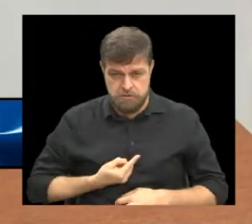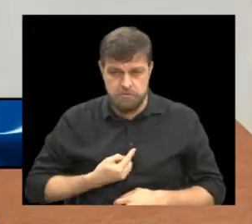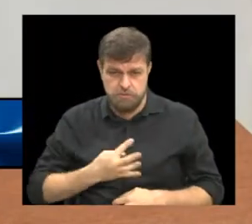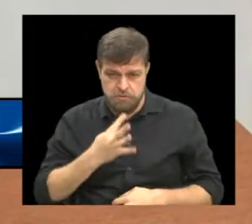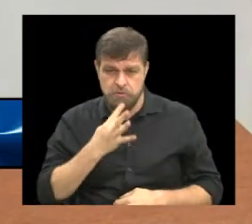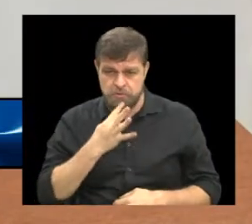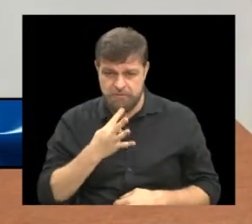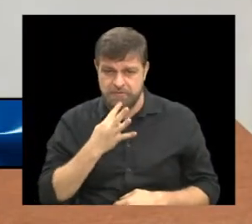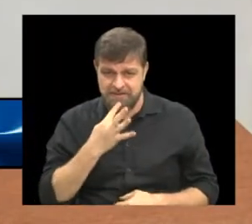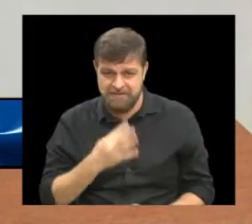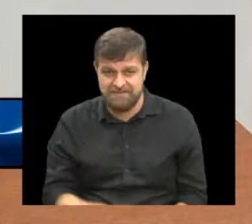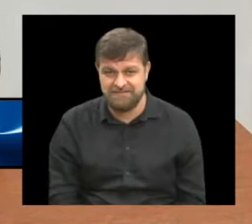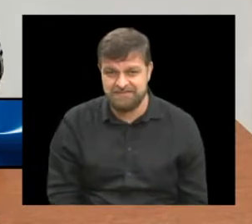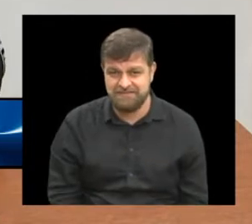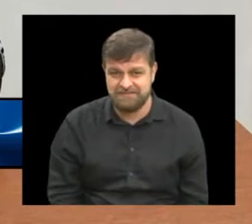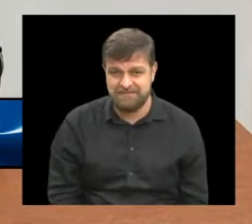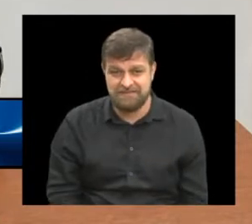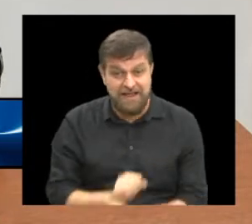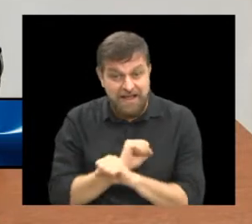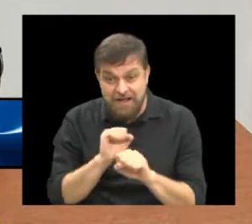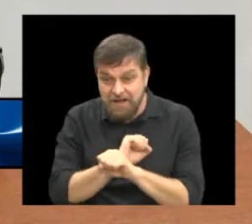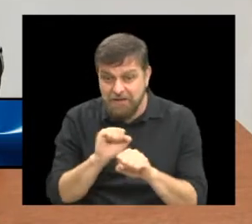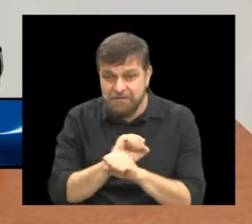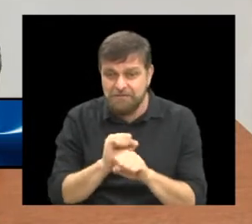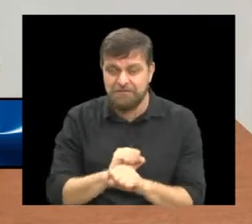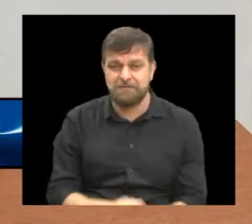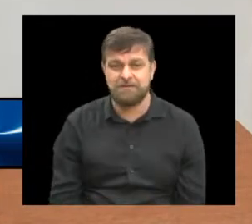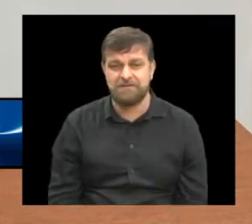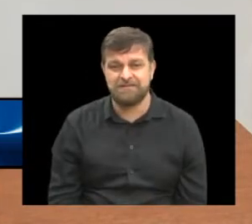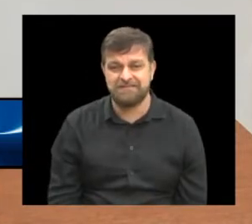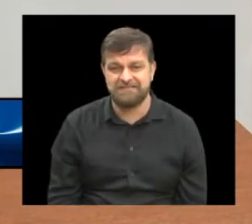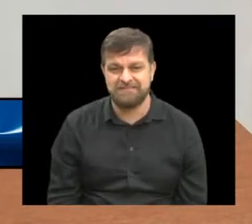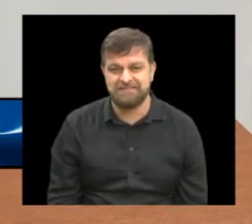pouco, né, Cris? E adora, né? E adora.